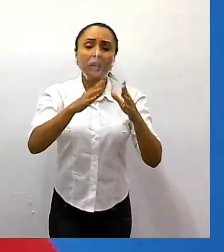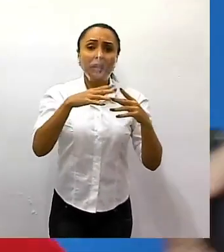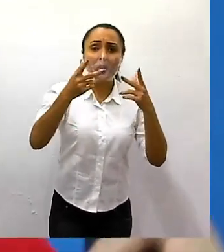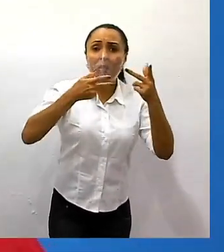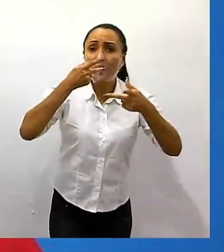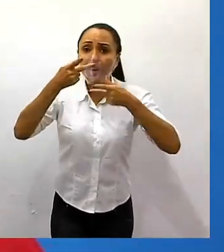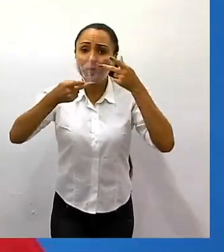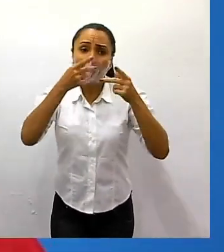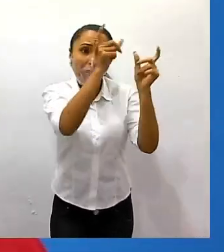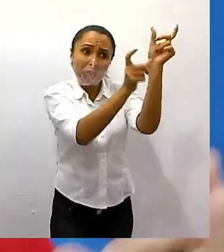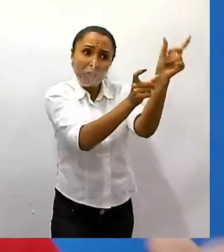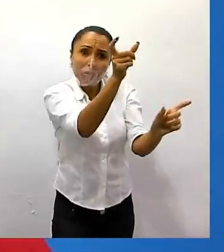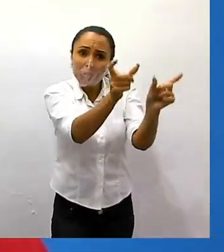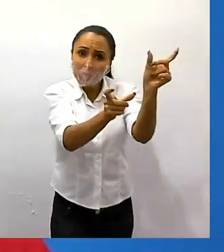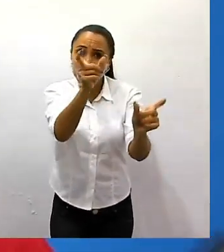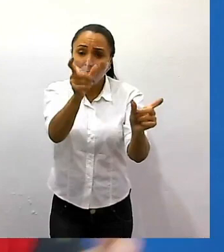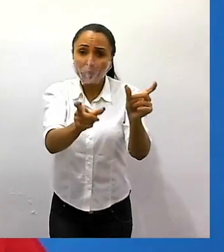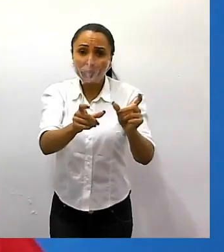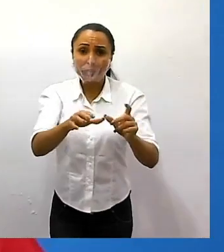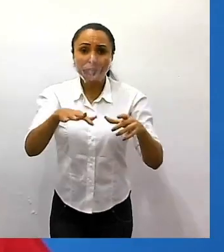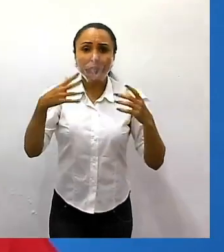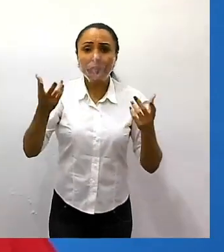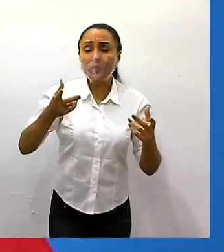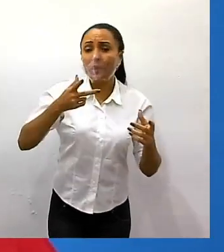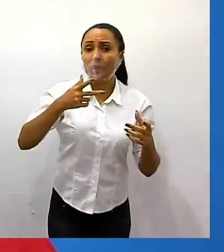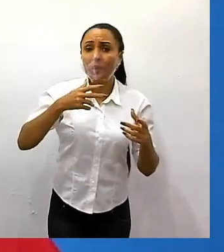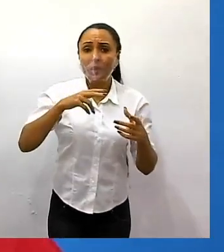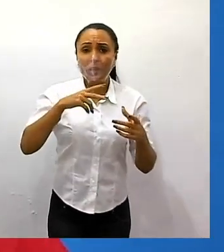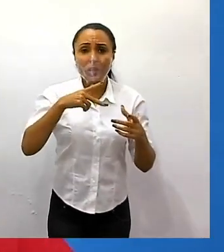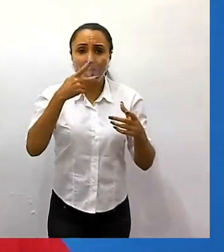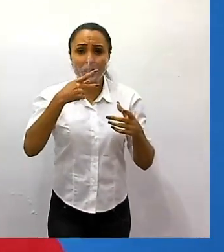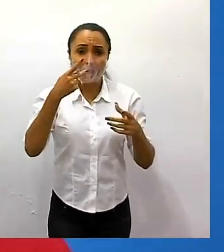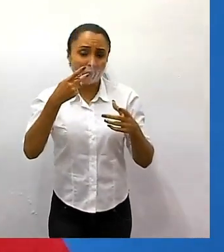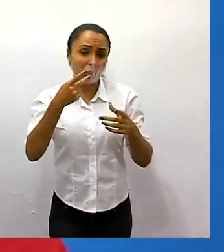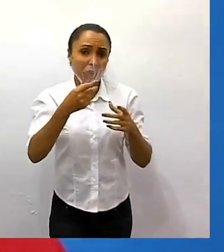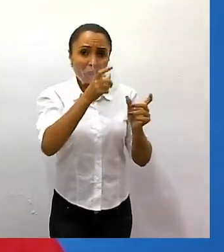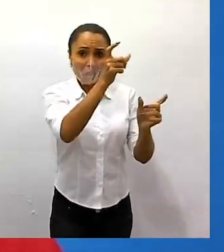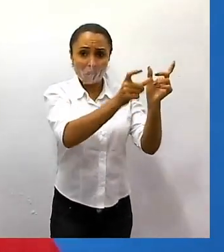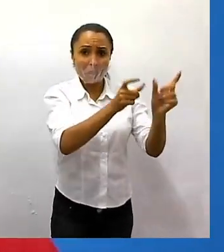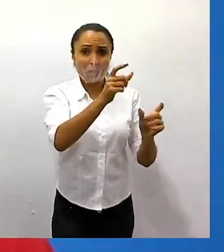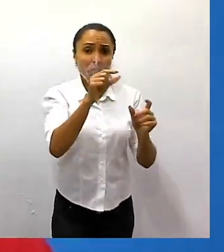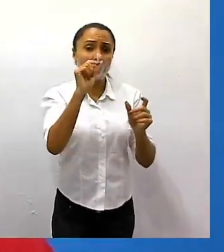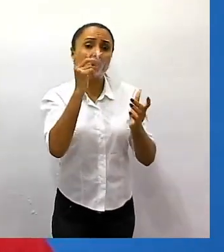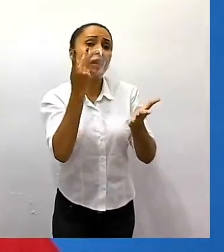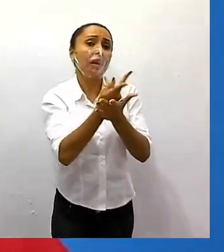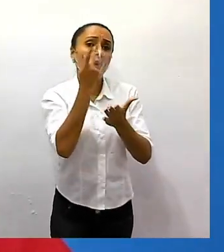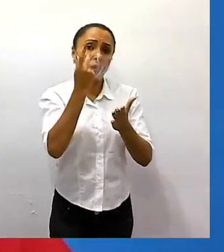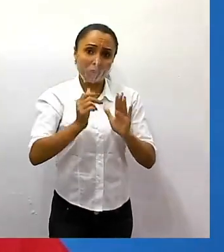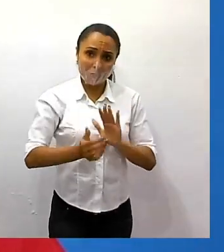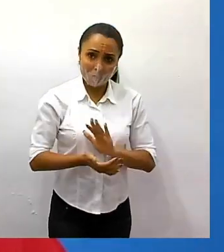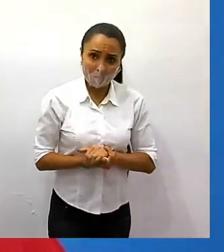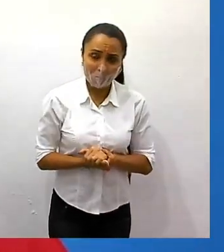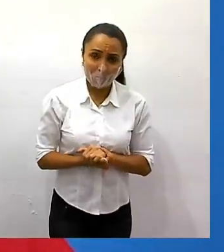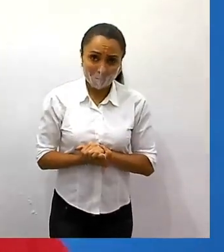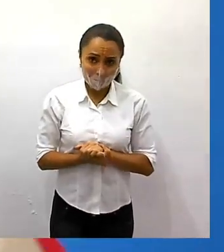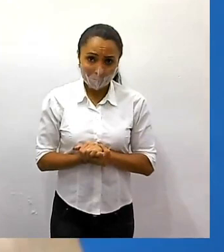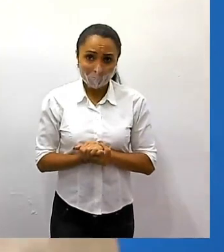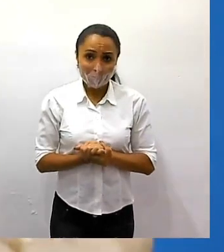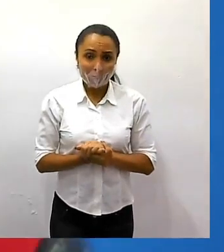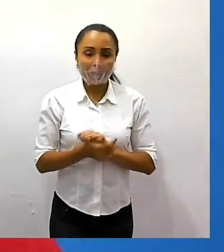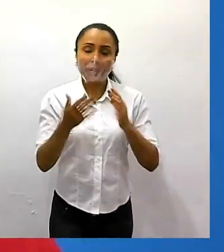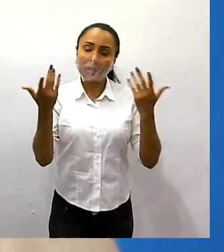falas dos personagens ou dizendo ao espectador o que é que estava acontecendo. E aí,